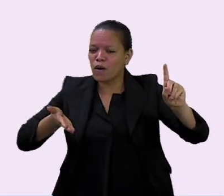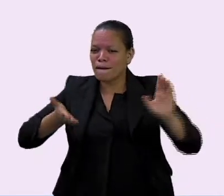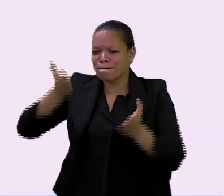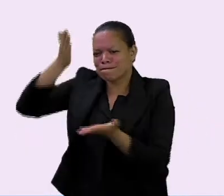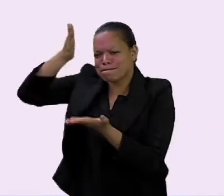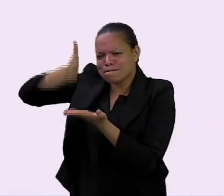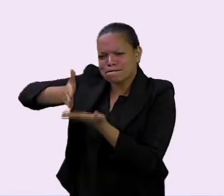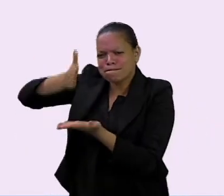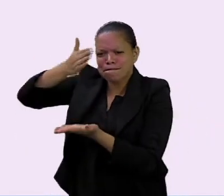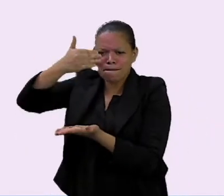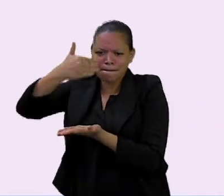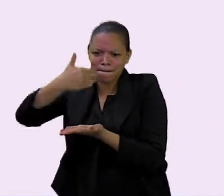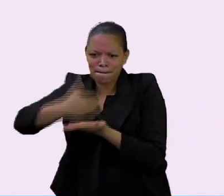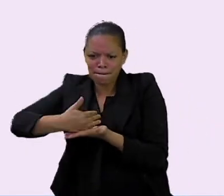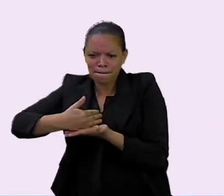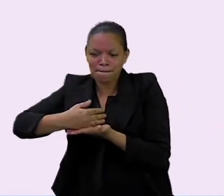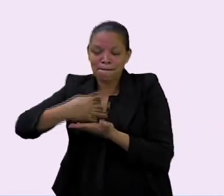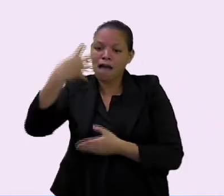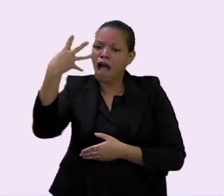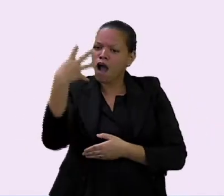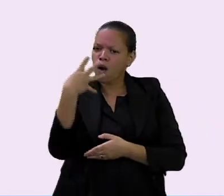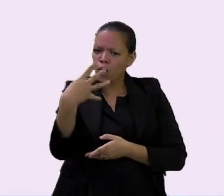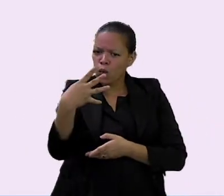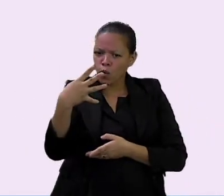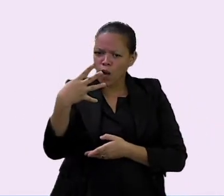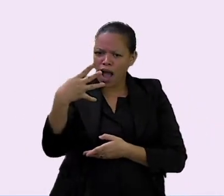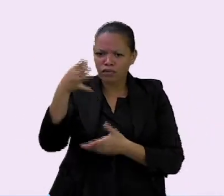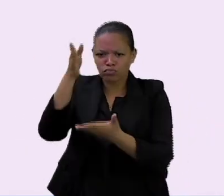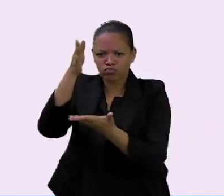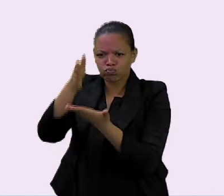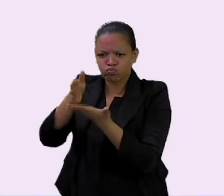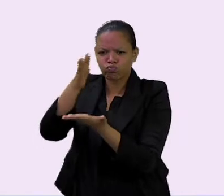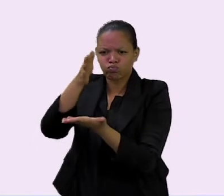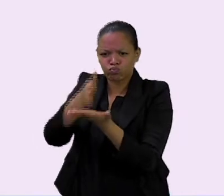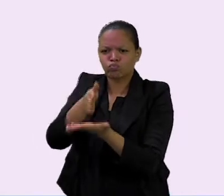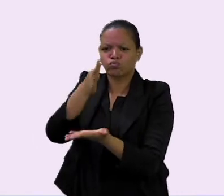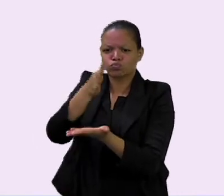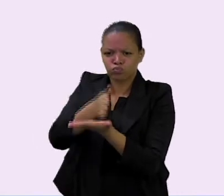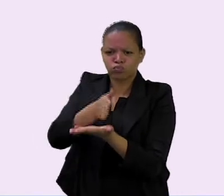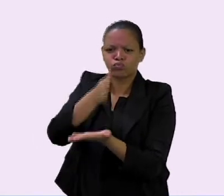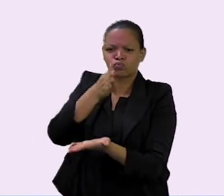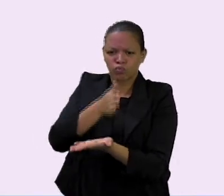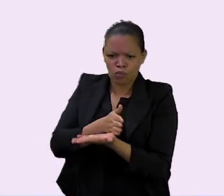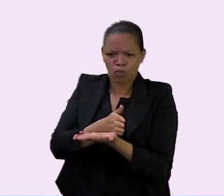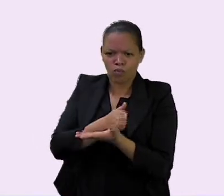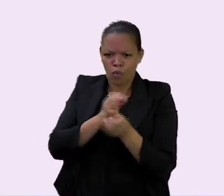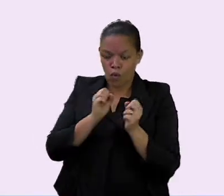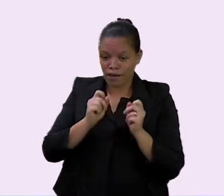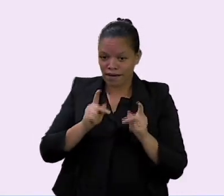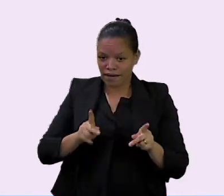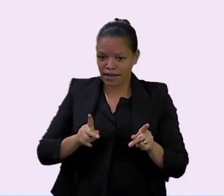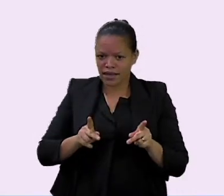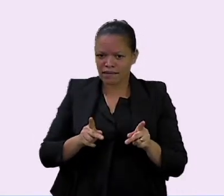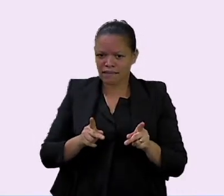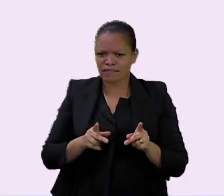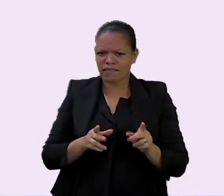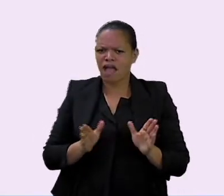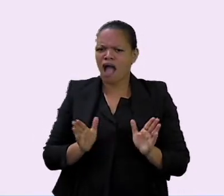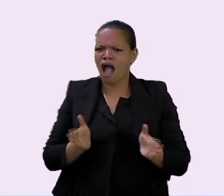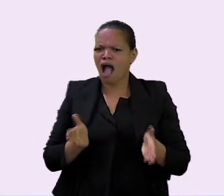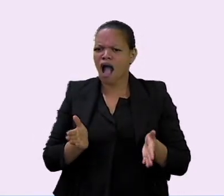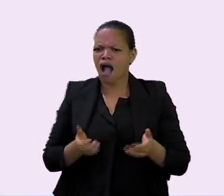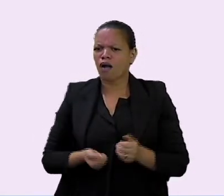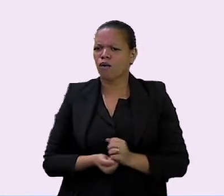repartida igualmente em 4 partes. Então, se eu comer essa maçã aqui, olha, eu vou estar